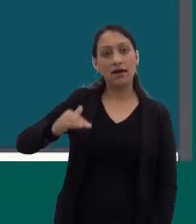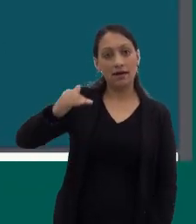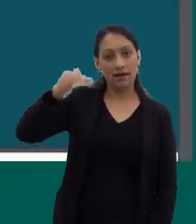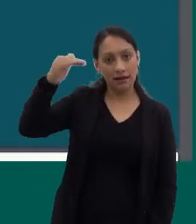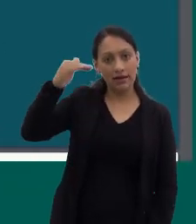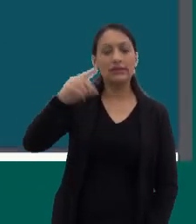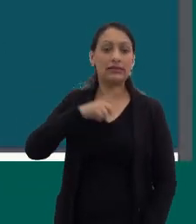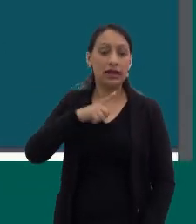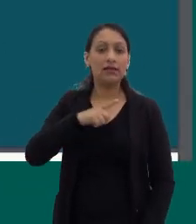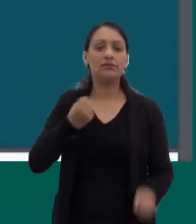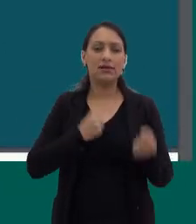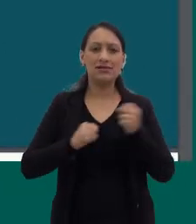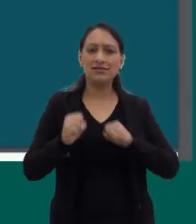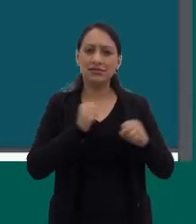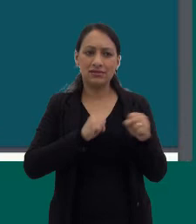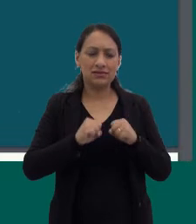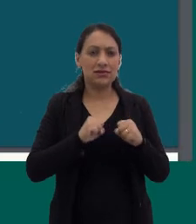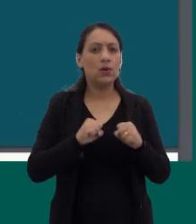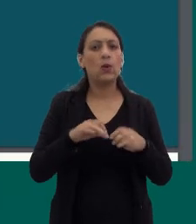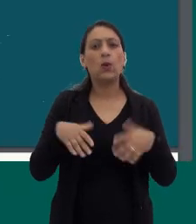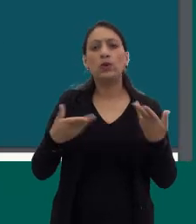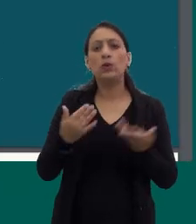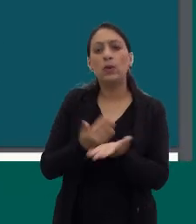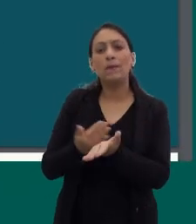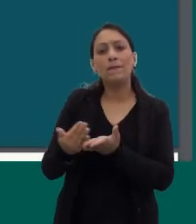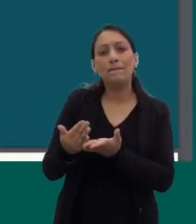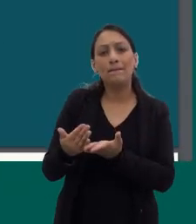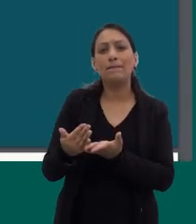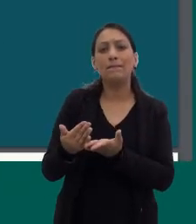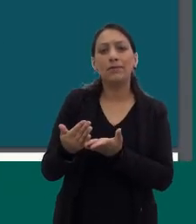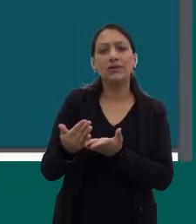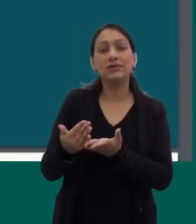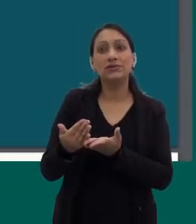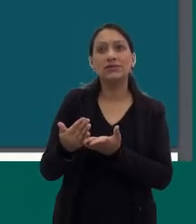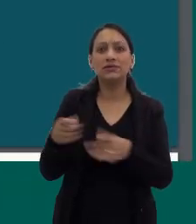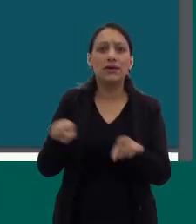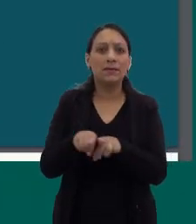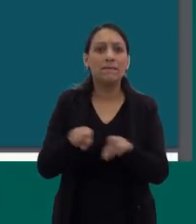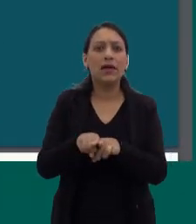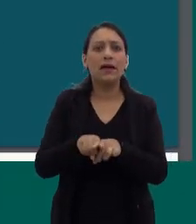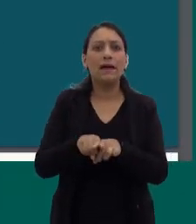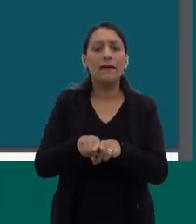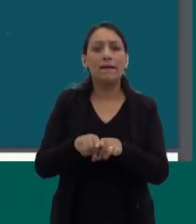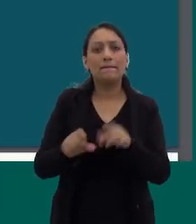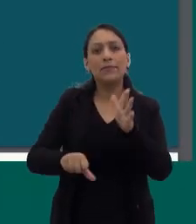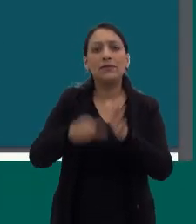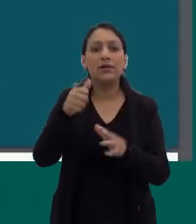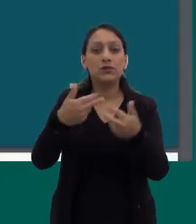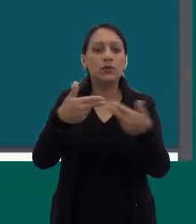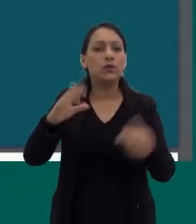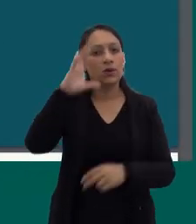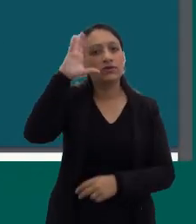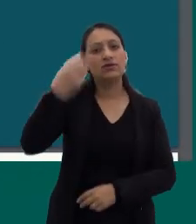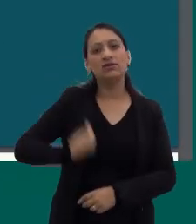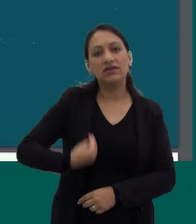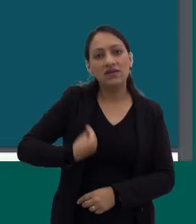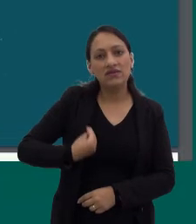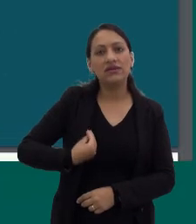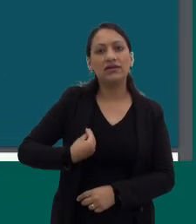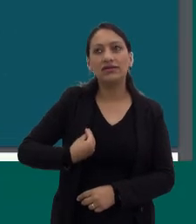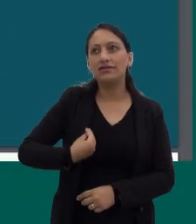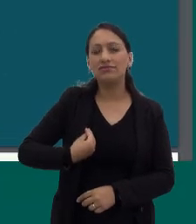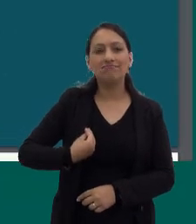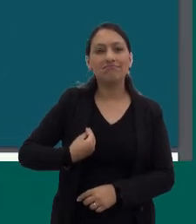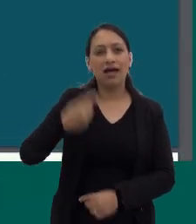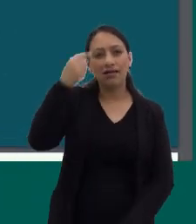por ansiedade, quando a gente começa a enfrentar os primeiros desencontros com a vida.